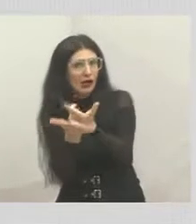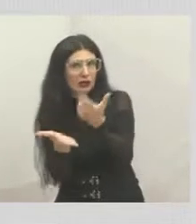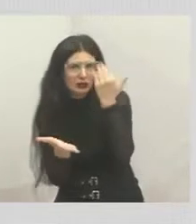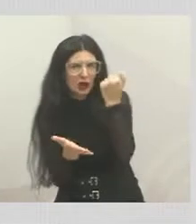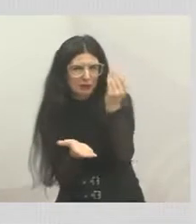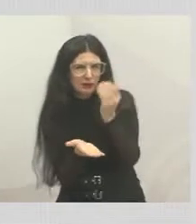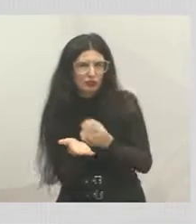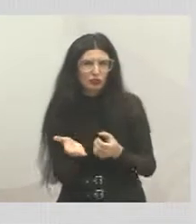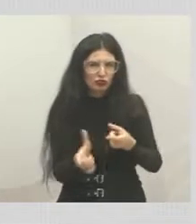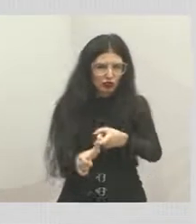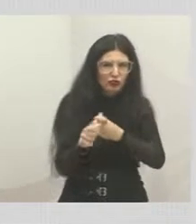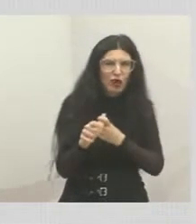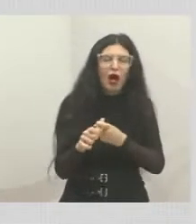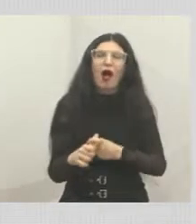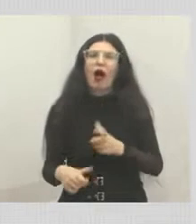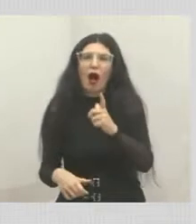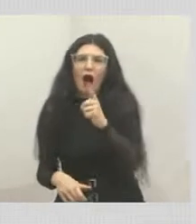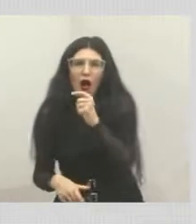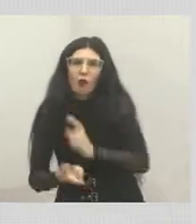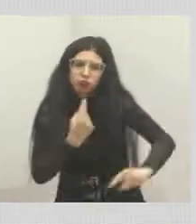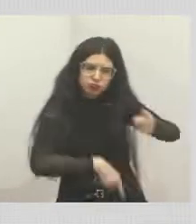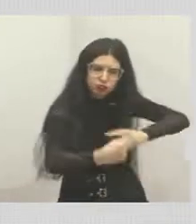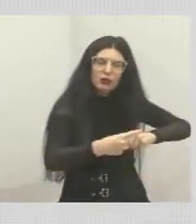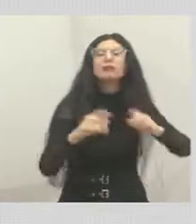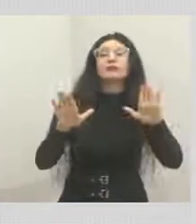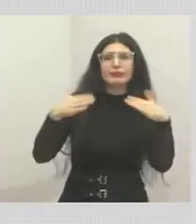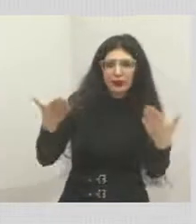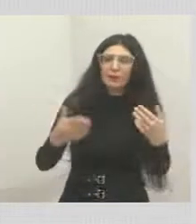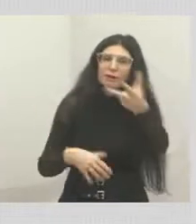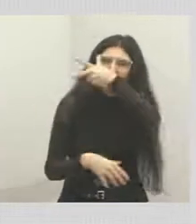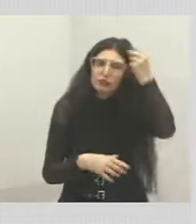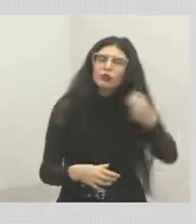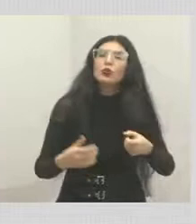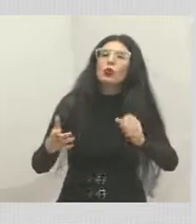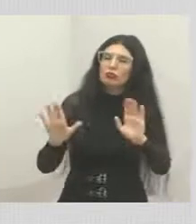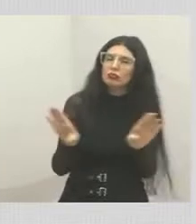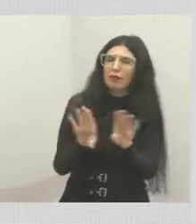uma ordem estimada para o orçamento de 2020 de